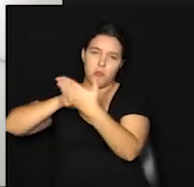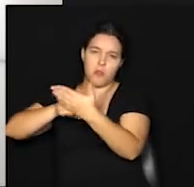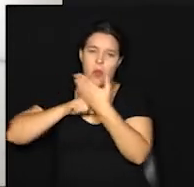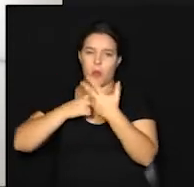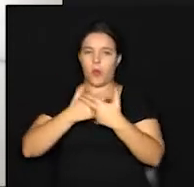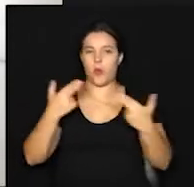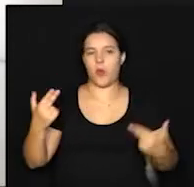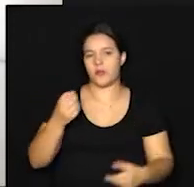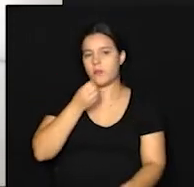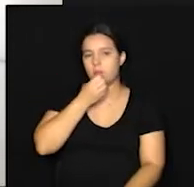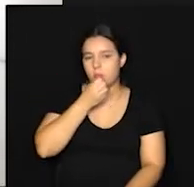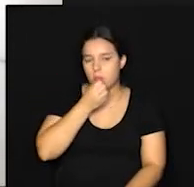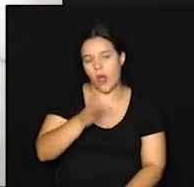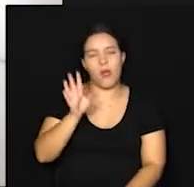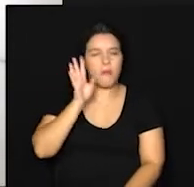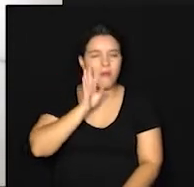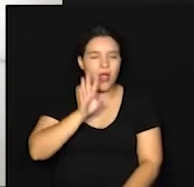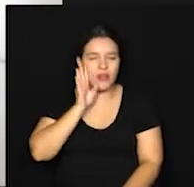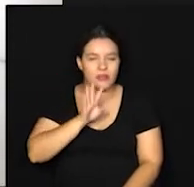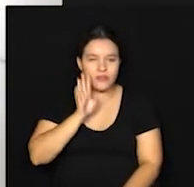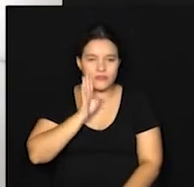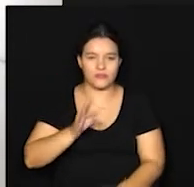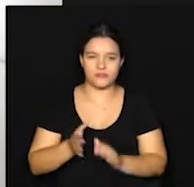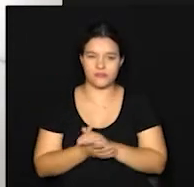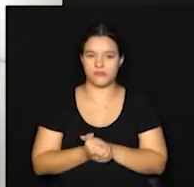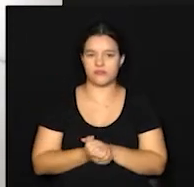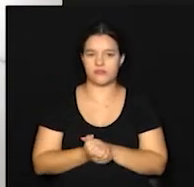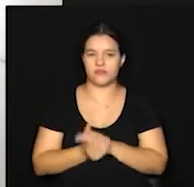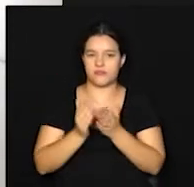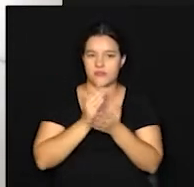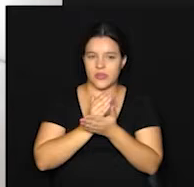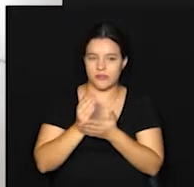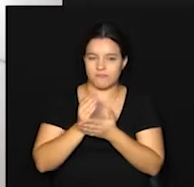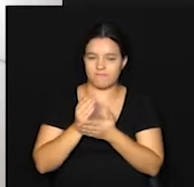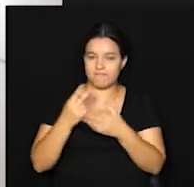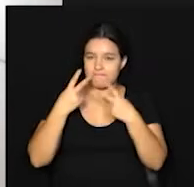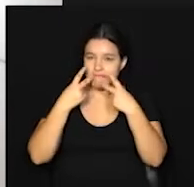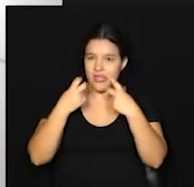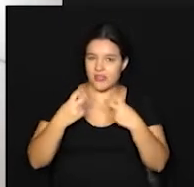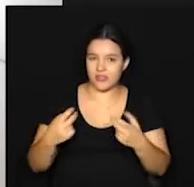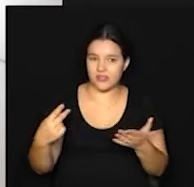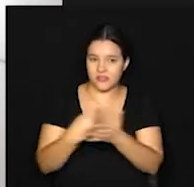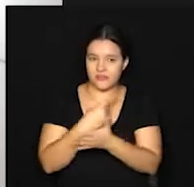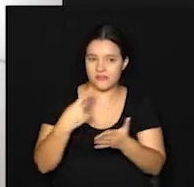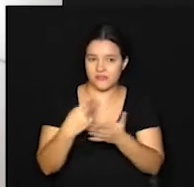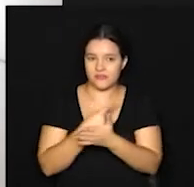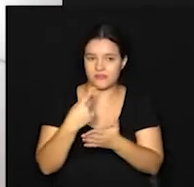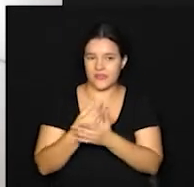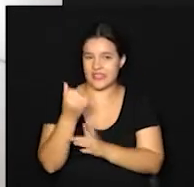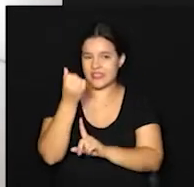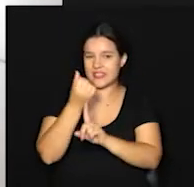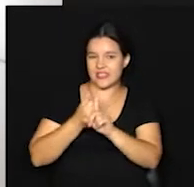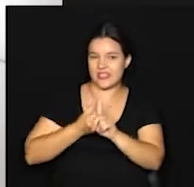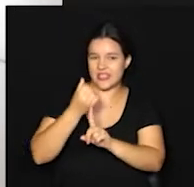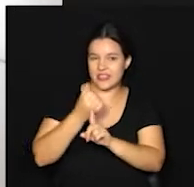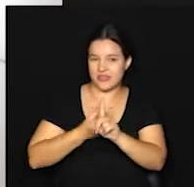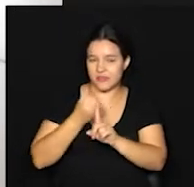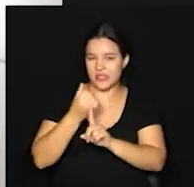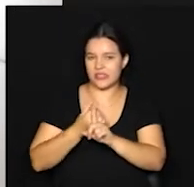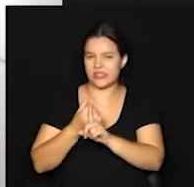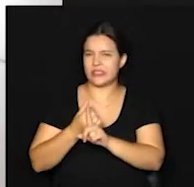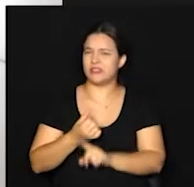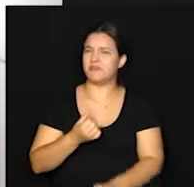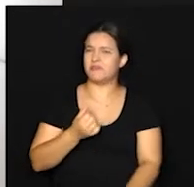então você não se dá conta, né? Eu comecei a perceber que as coisas não estavam corretas, com 6 meses de relacionamento, eu comecei a perceber que não